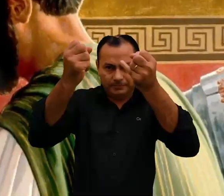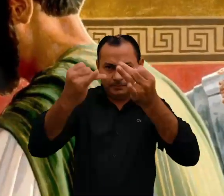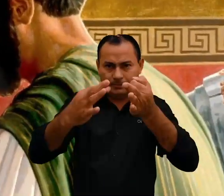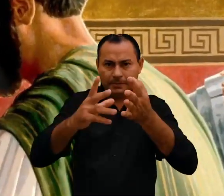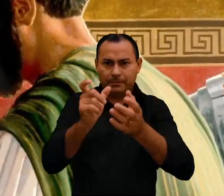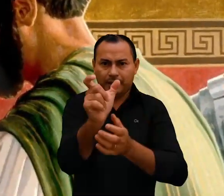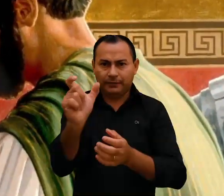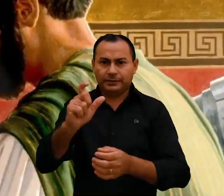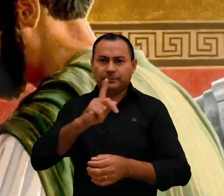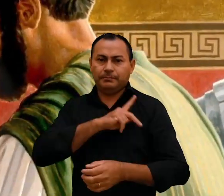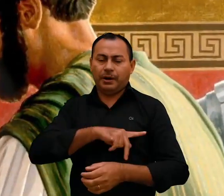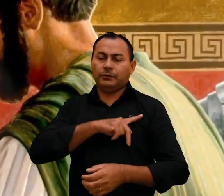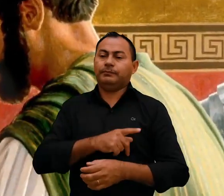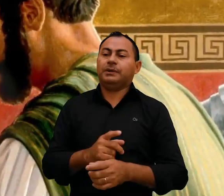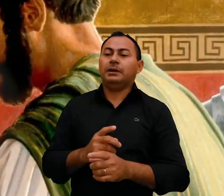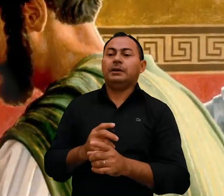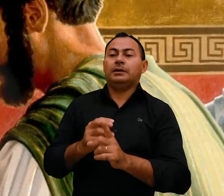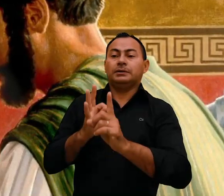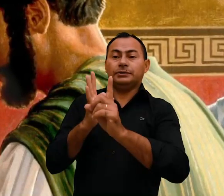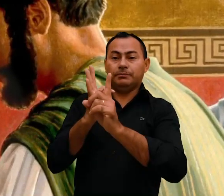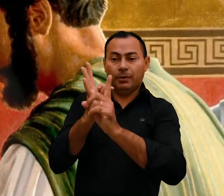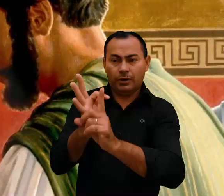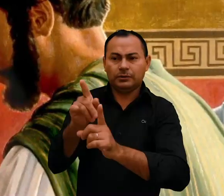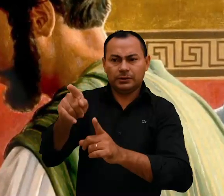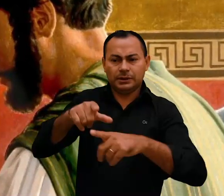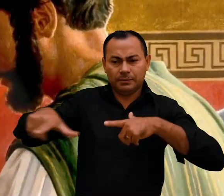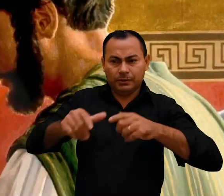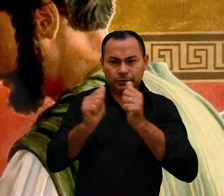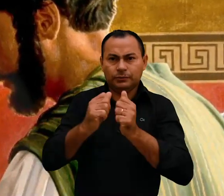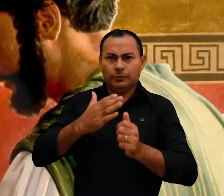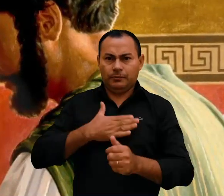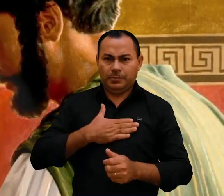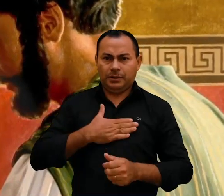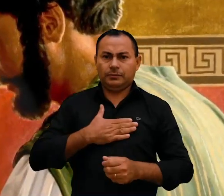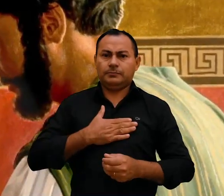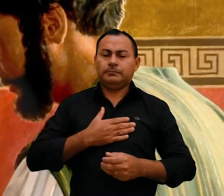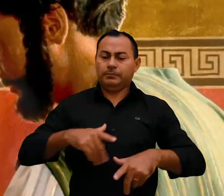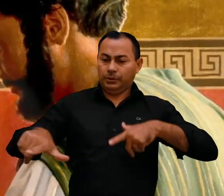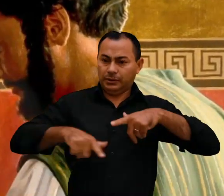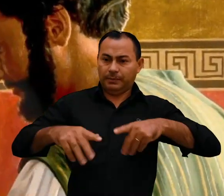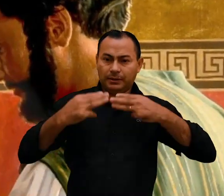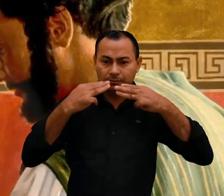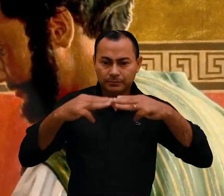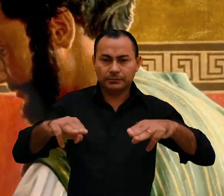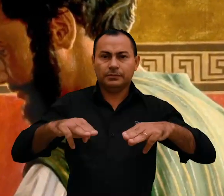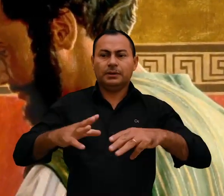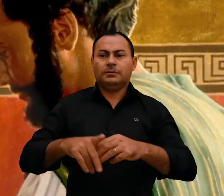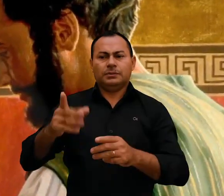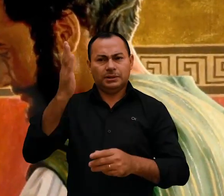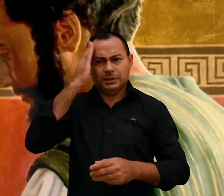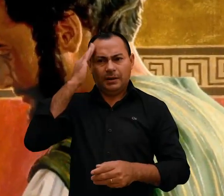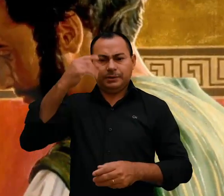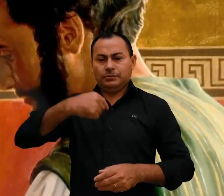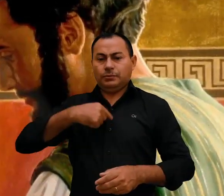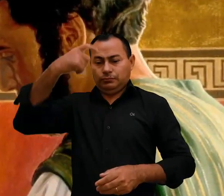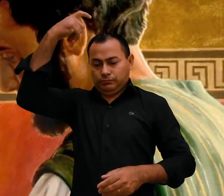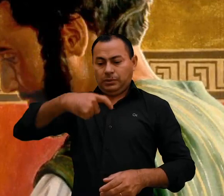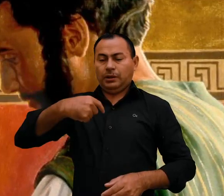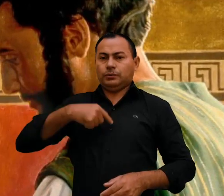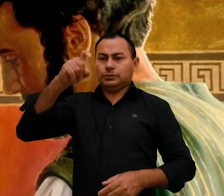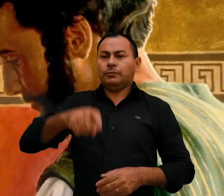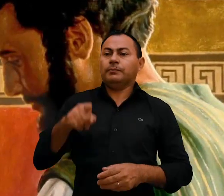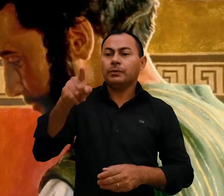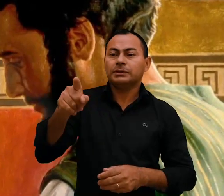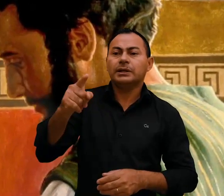parafrasear as palavras de Paula Timóteo você trabalhou comigo no meu ministério isso sabe que tipo de